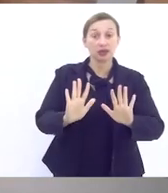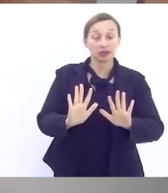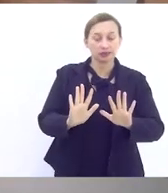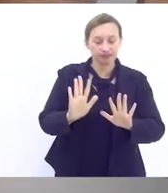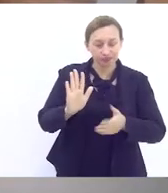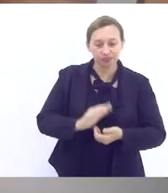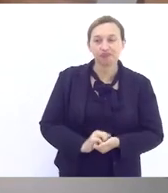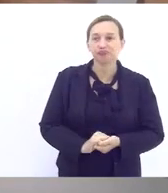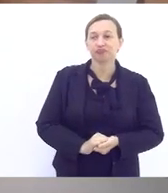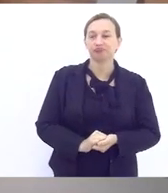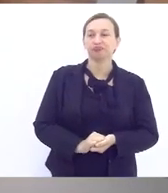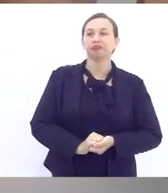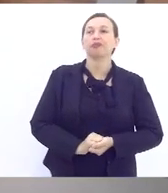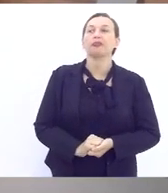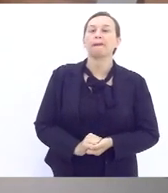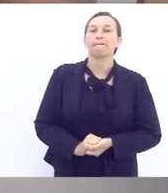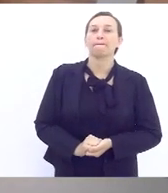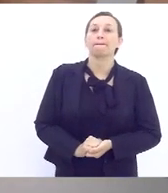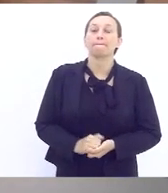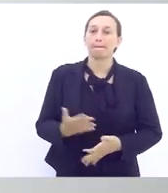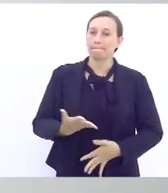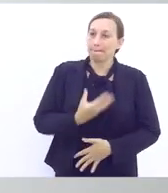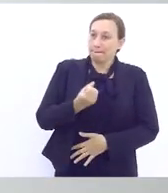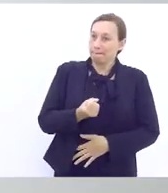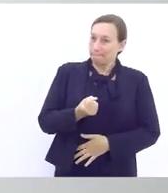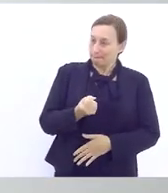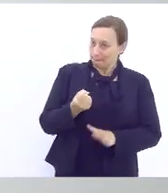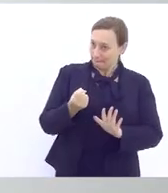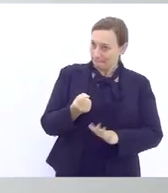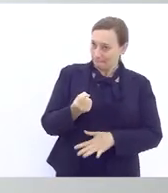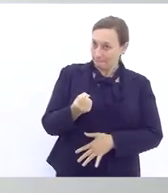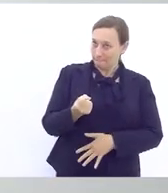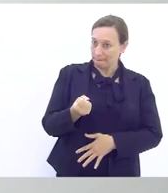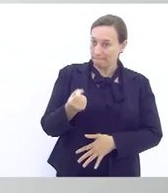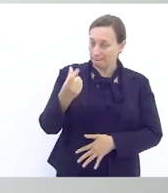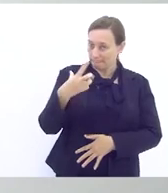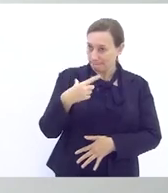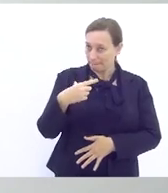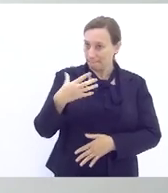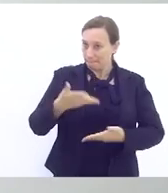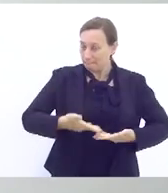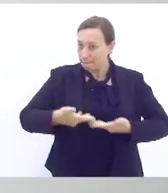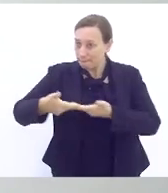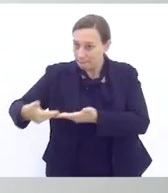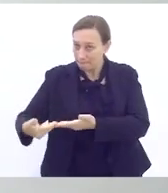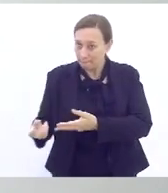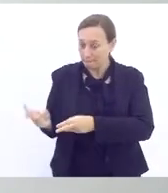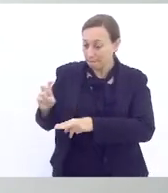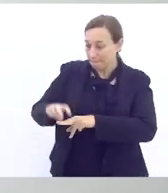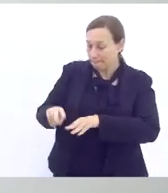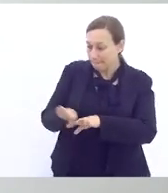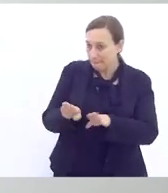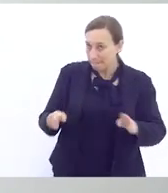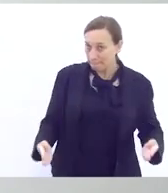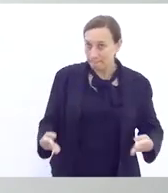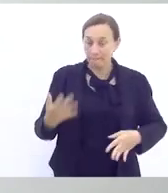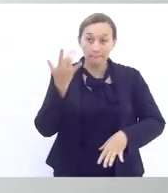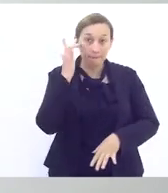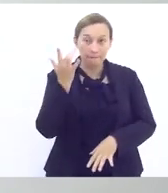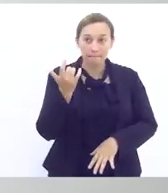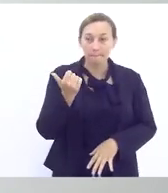né eu fui surpreendido com ser convidado para compor a mesa eu acho que a recente